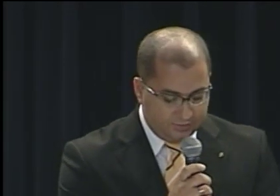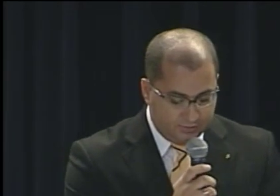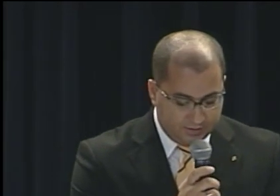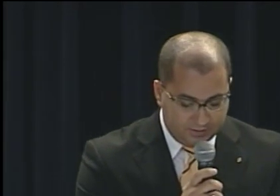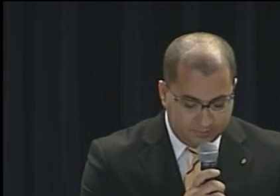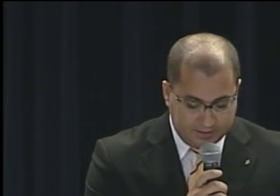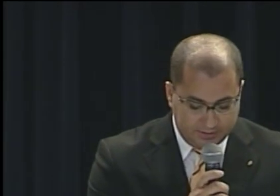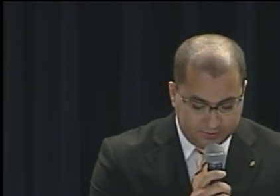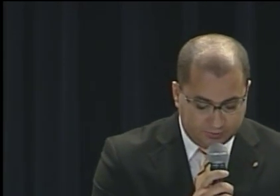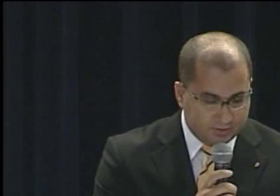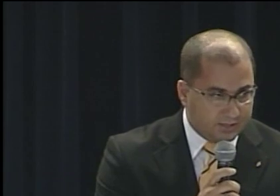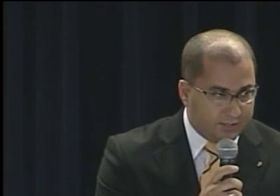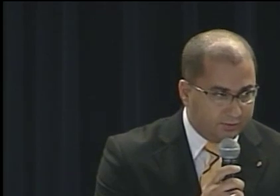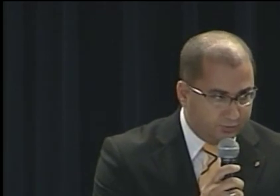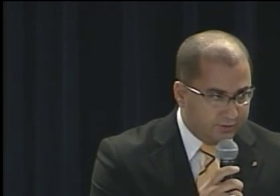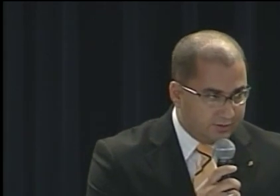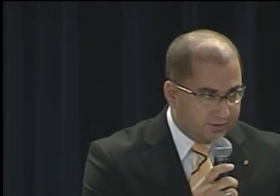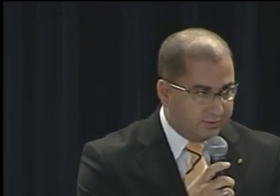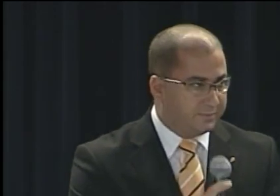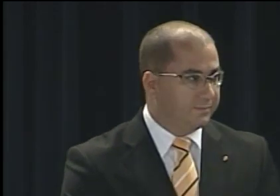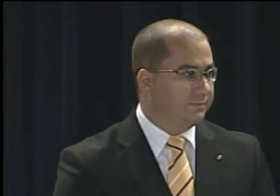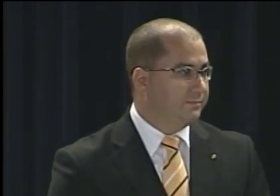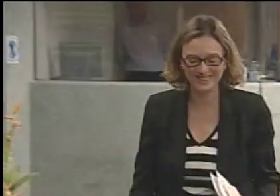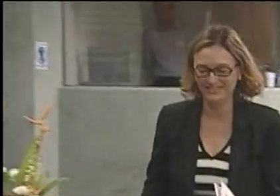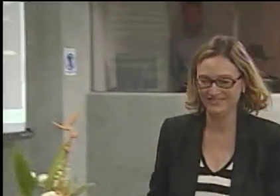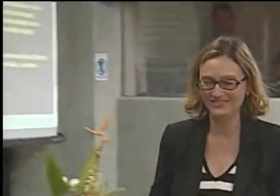a senhora Maria do Rosário Nunes.